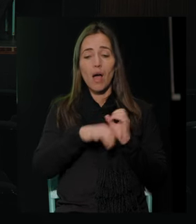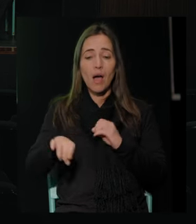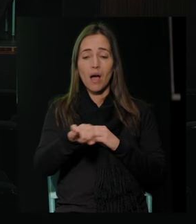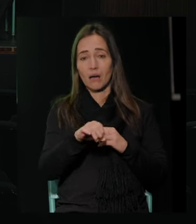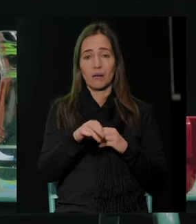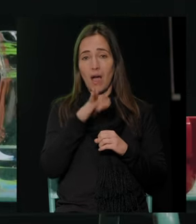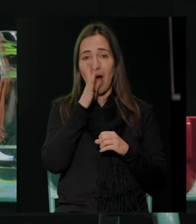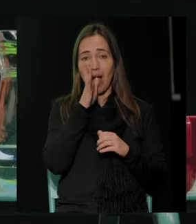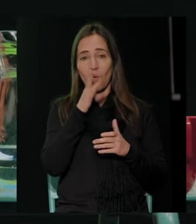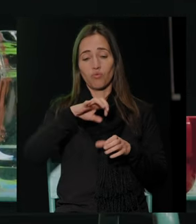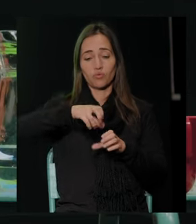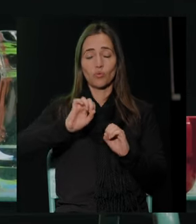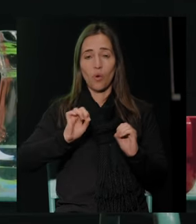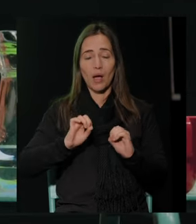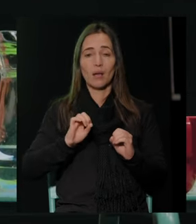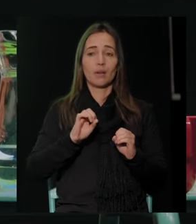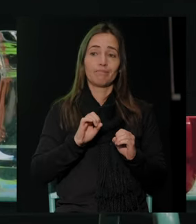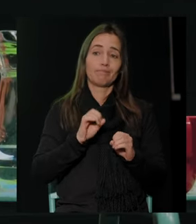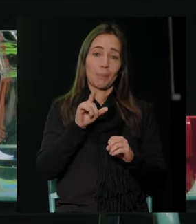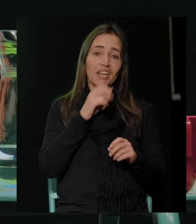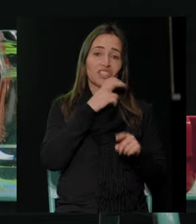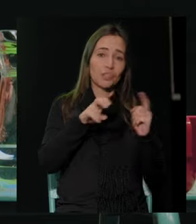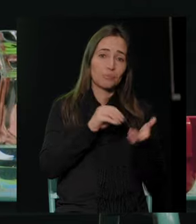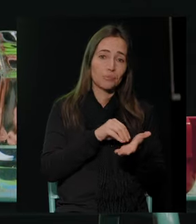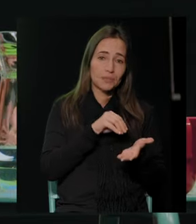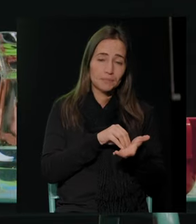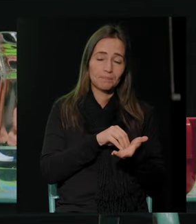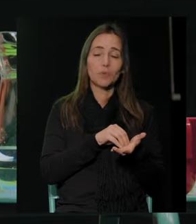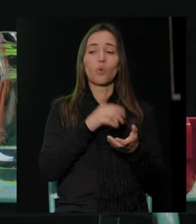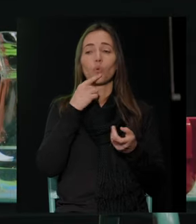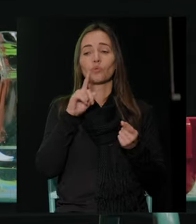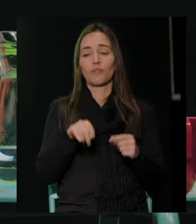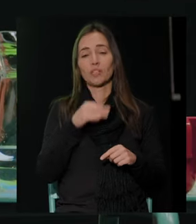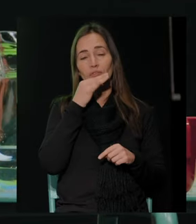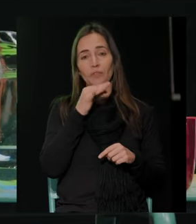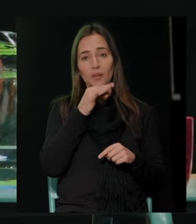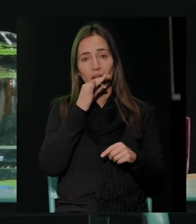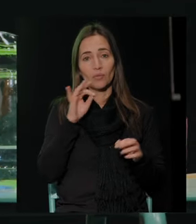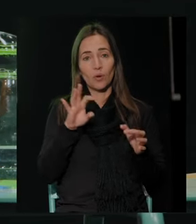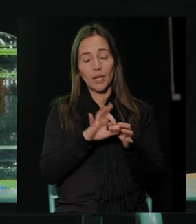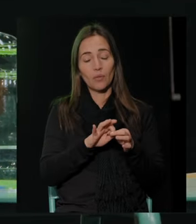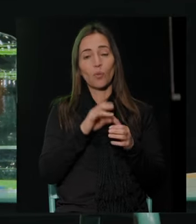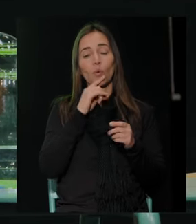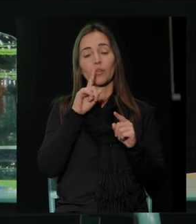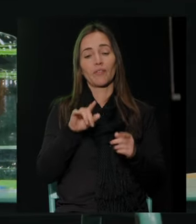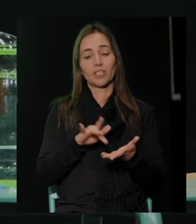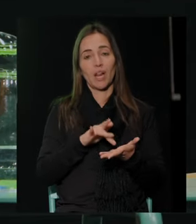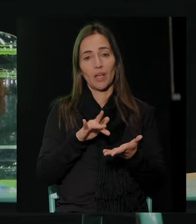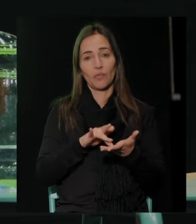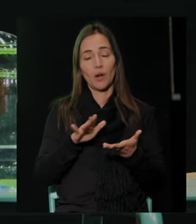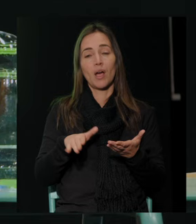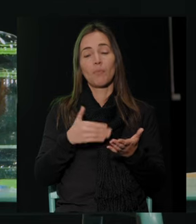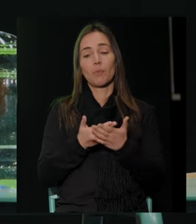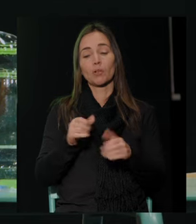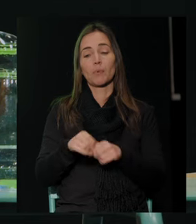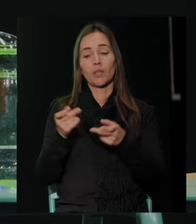básicos. A pobreza energética, né? Uma vez mais entrando na prática e puxando a brasa à sardinha do livro, a proposta que o livro aprovou